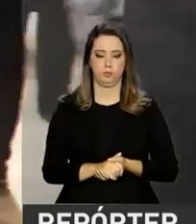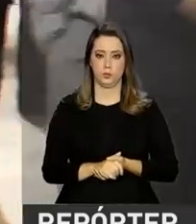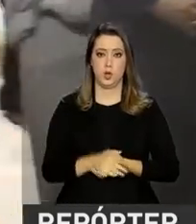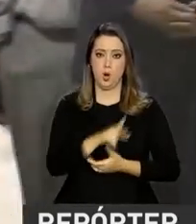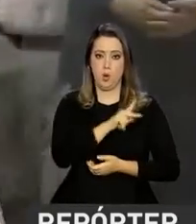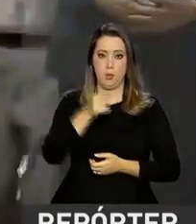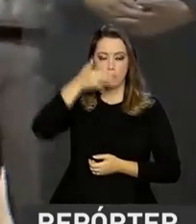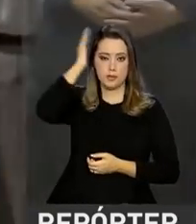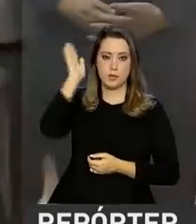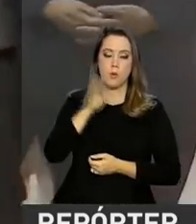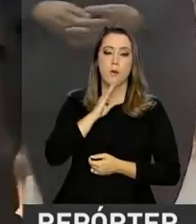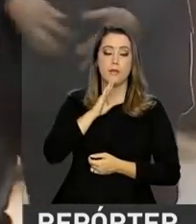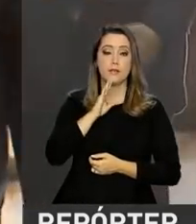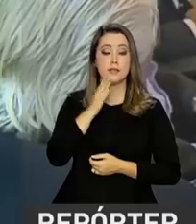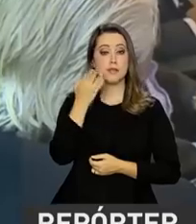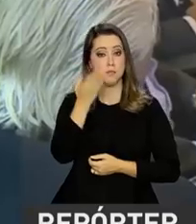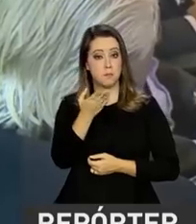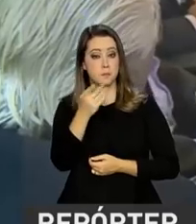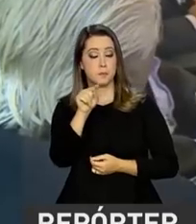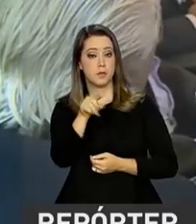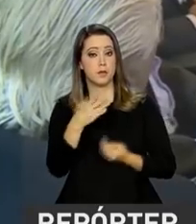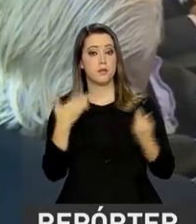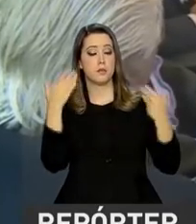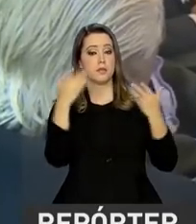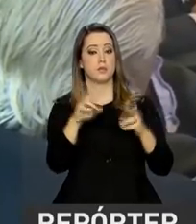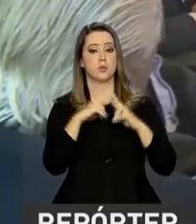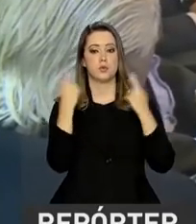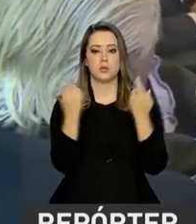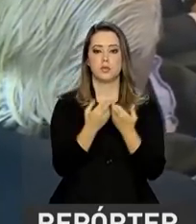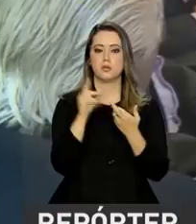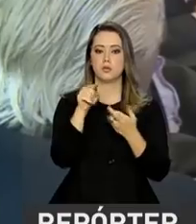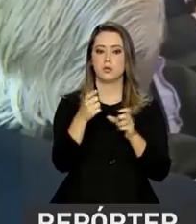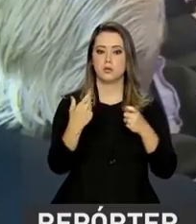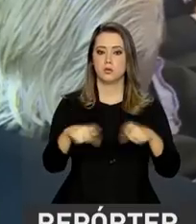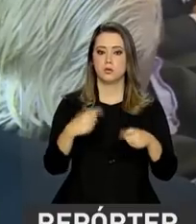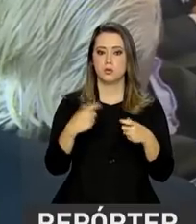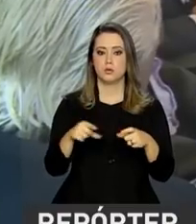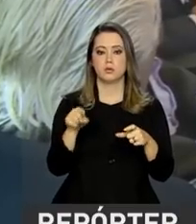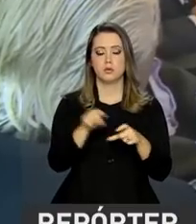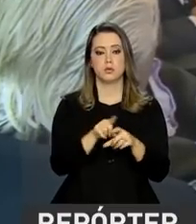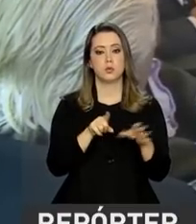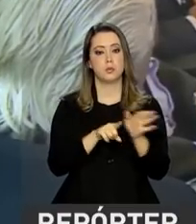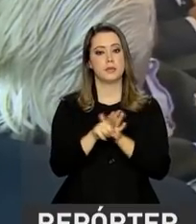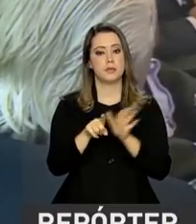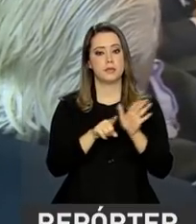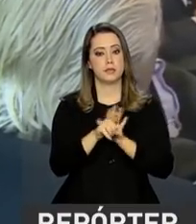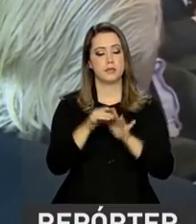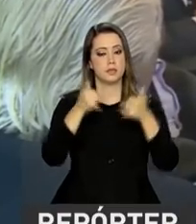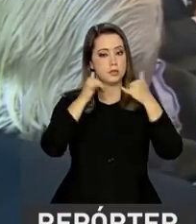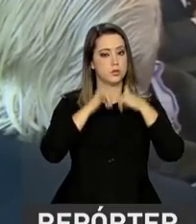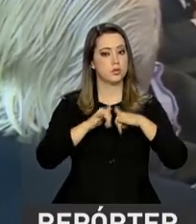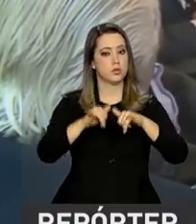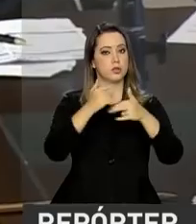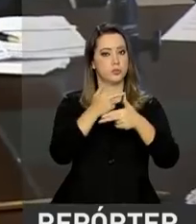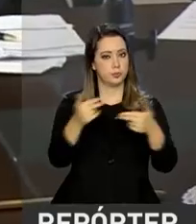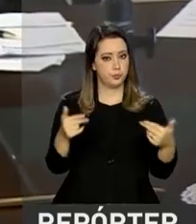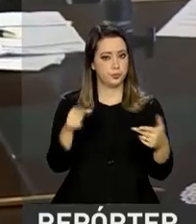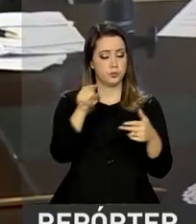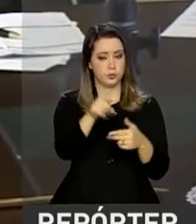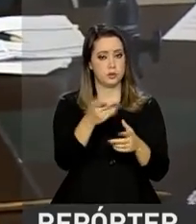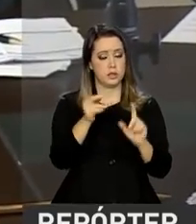conhecer de perto o projeto Sirius. Ele participou de uma reunião no Centro Nacional de Pesquisa em Energias e Materiais,